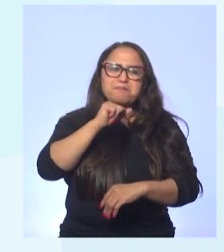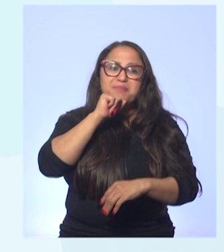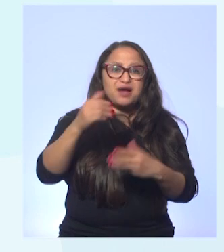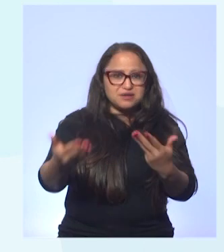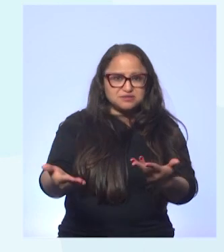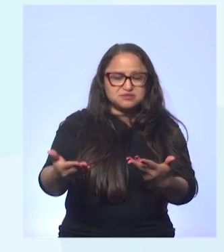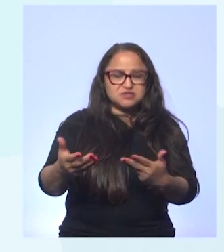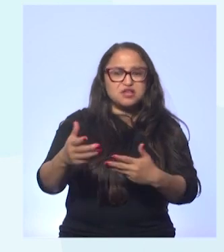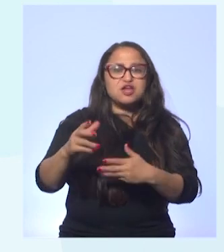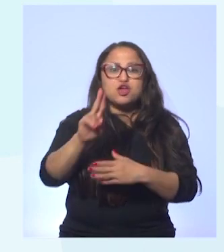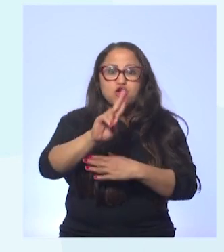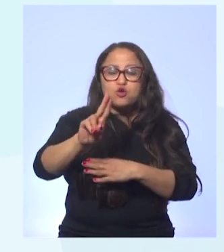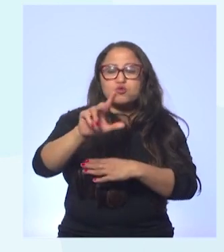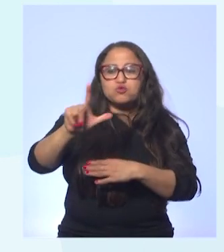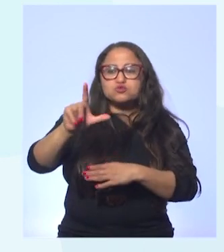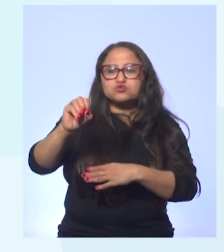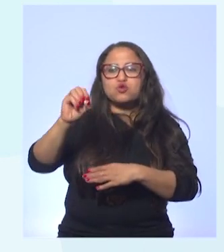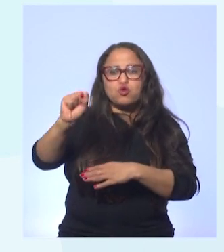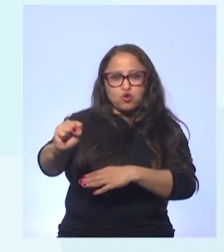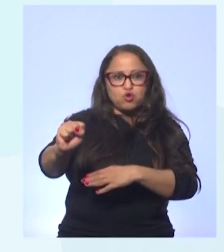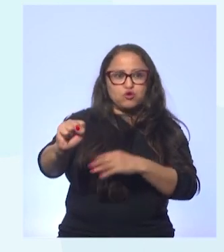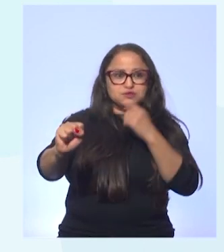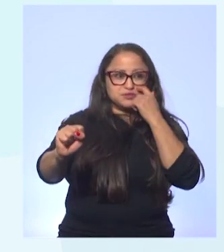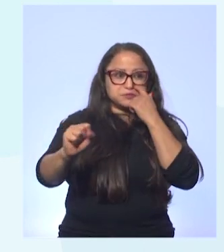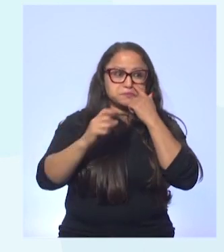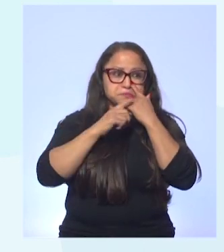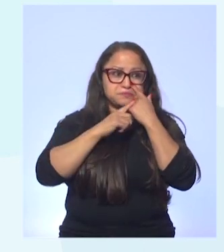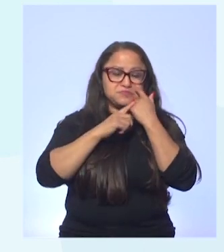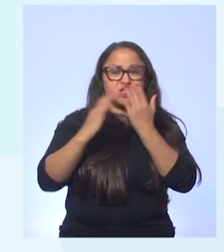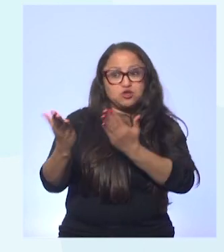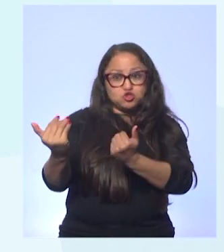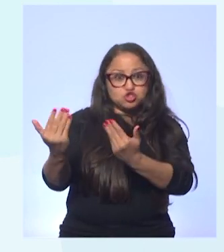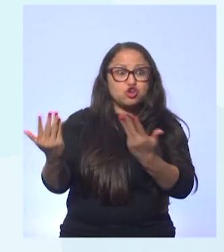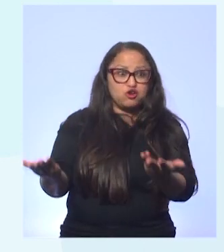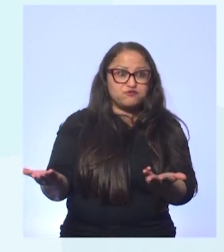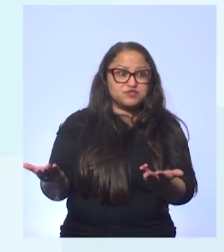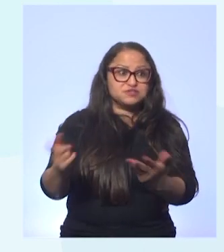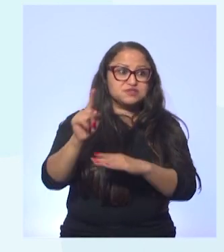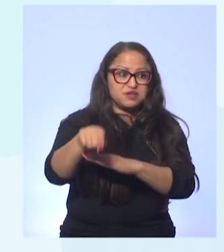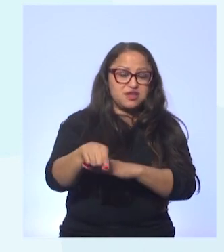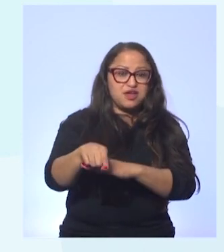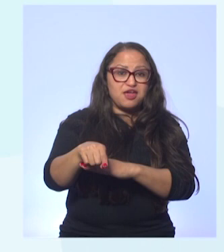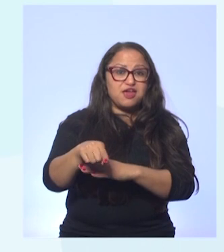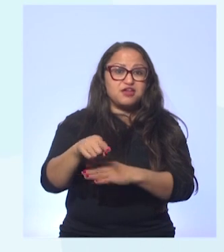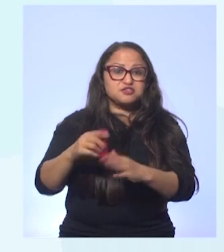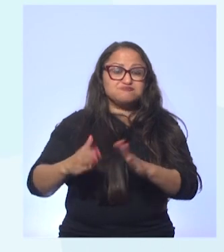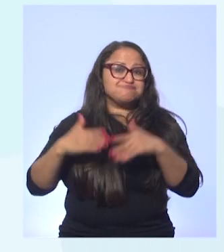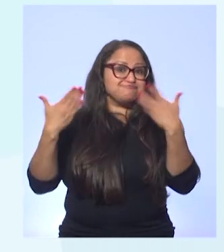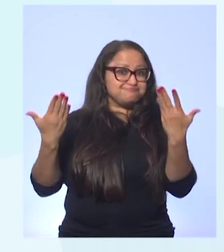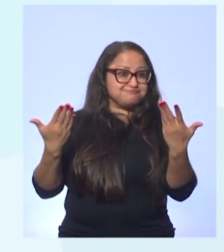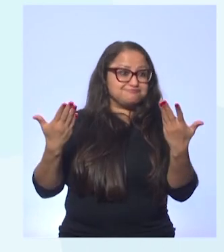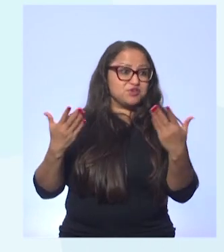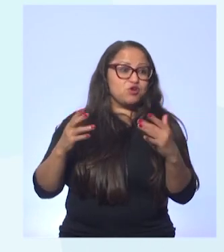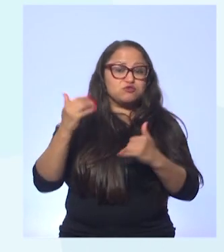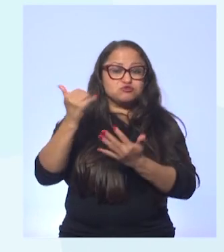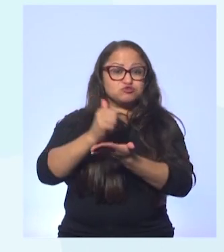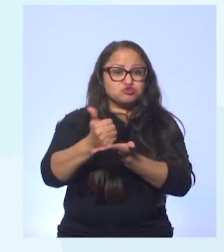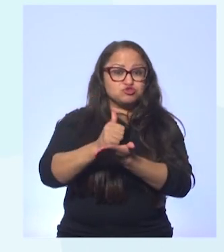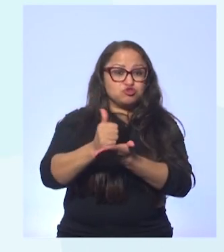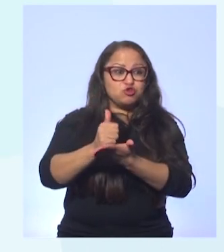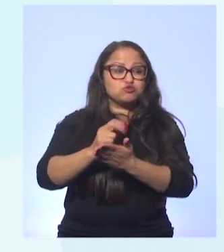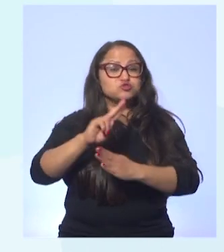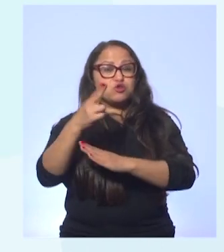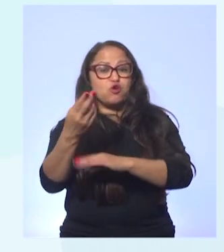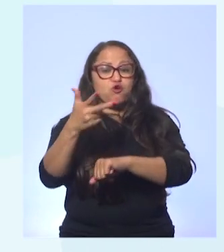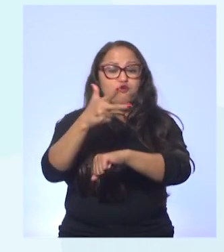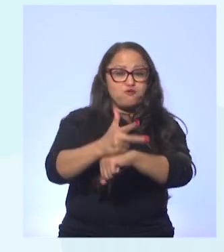uso o los para não falar aquela palavra. Retoma. Sim, exato. Isso, vamos lá. Será que é jovens? Será que é entretenimentos, jogos ou